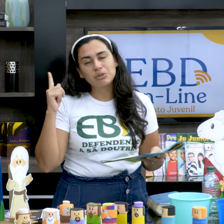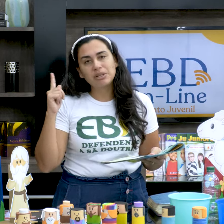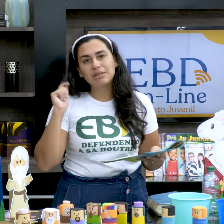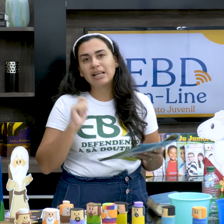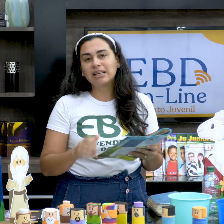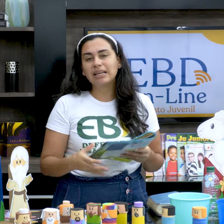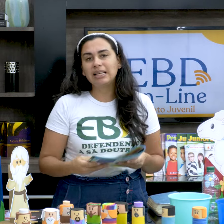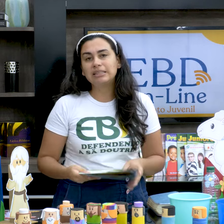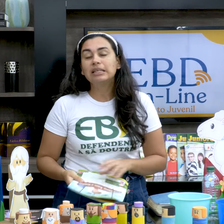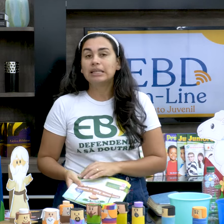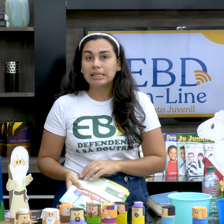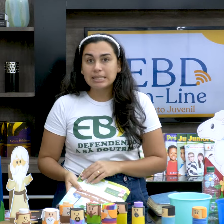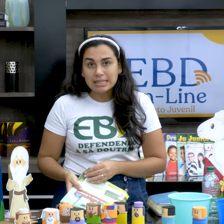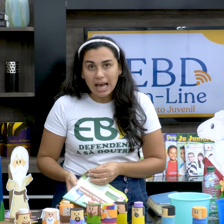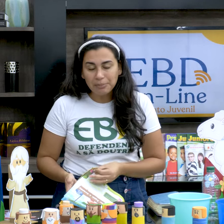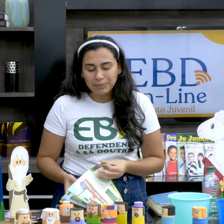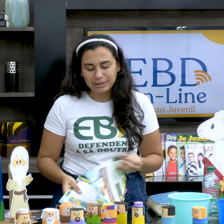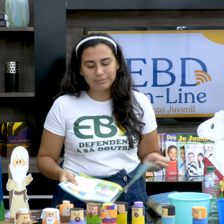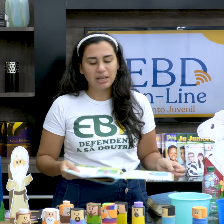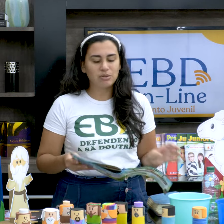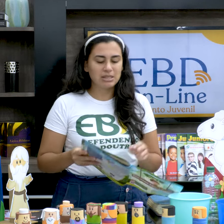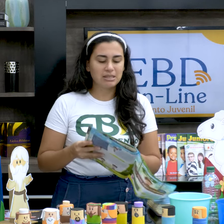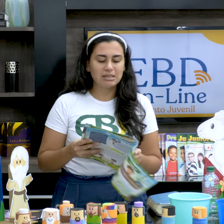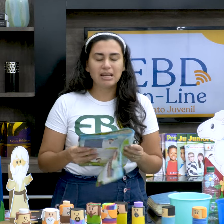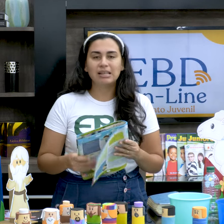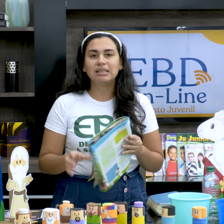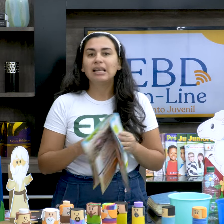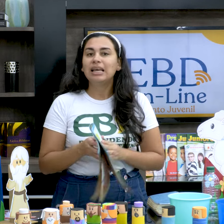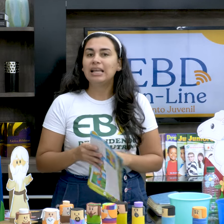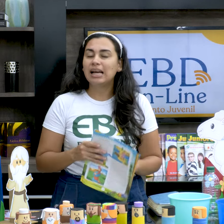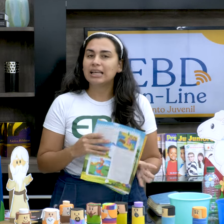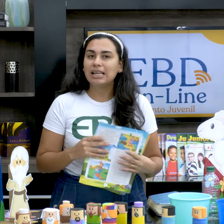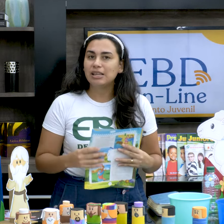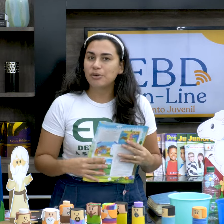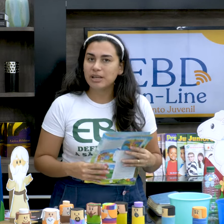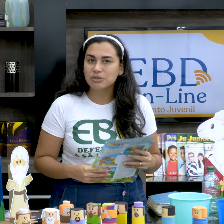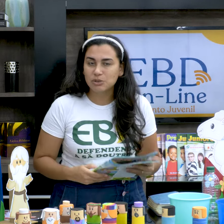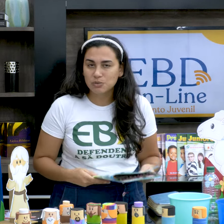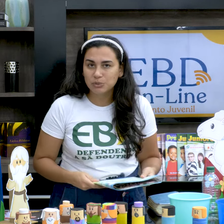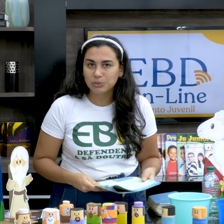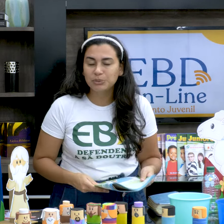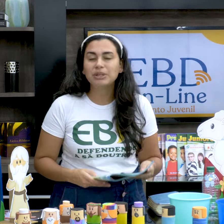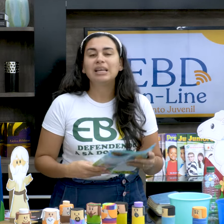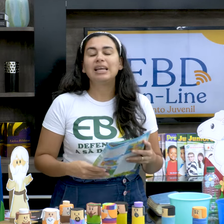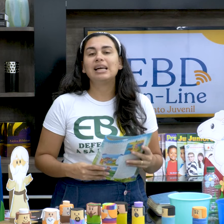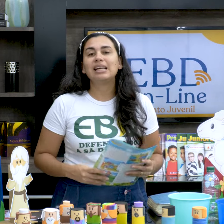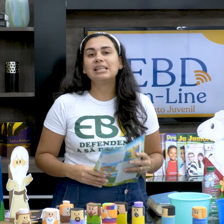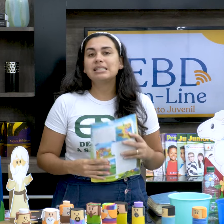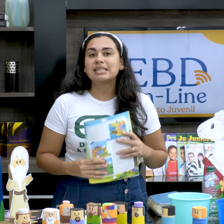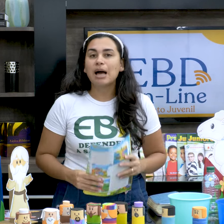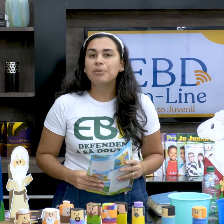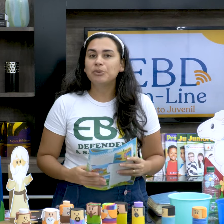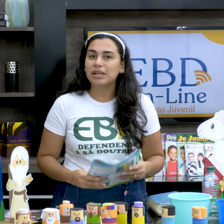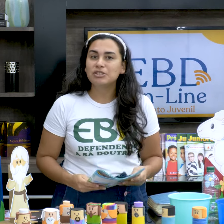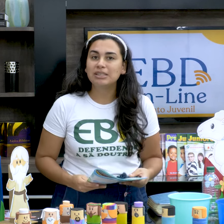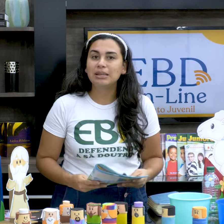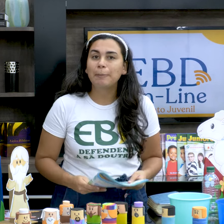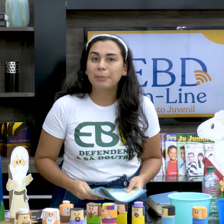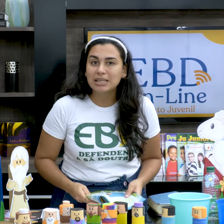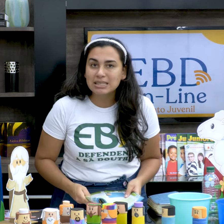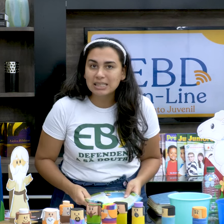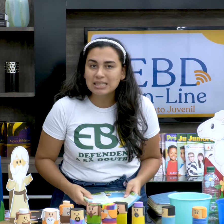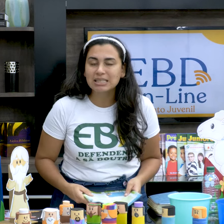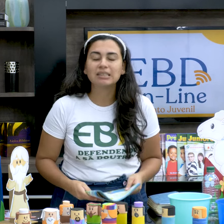porque o nosso Deus, ele é aquele que sabe a nossa necessidade. Ele é aquele que conhece o nosso futuro. Ele é aquele que sabe do que a